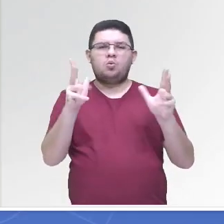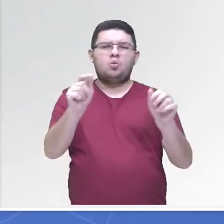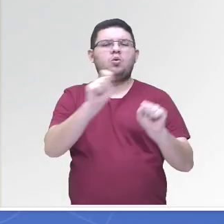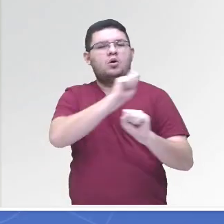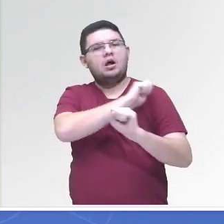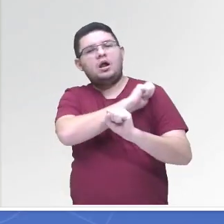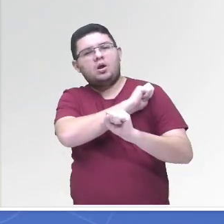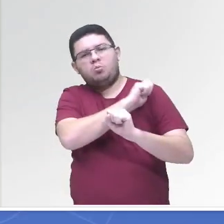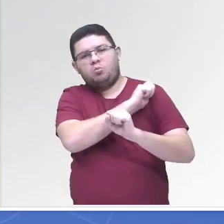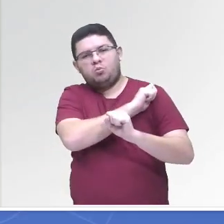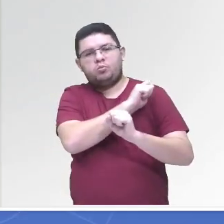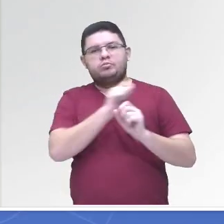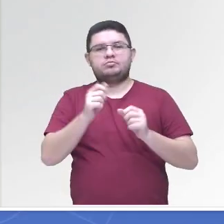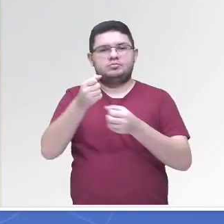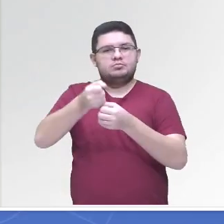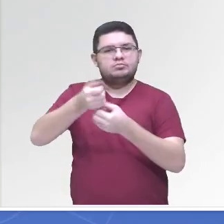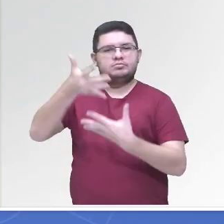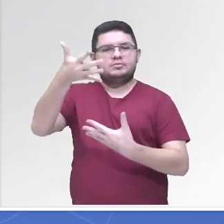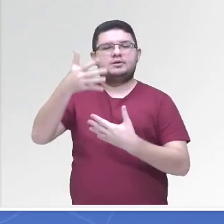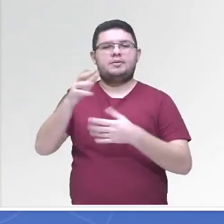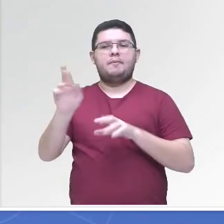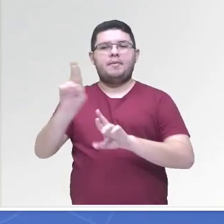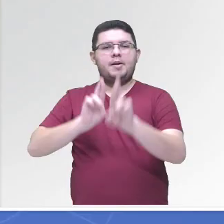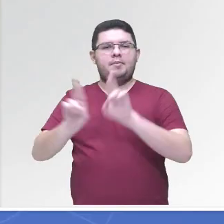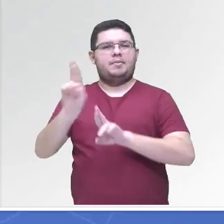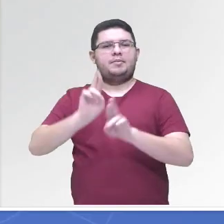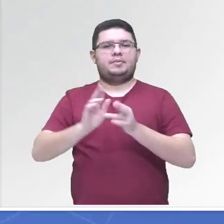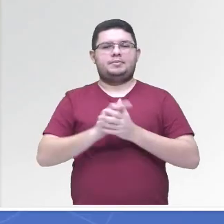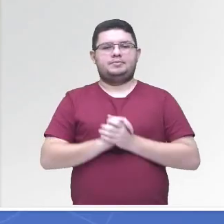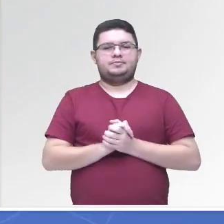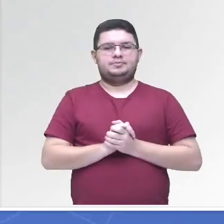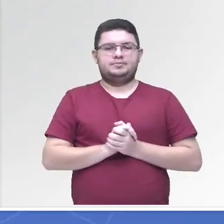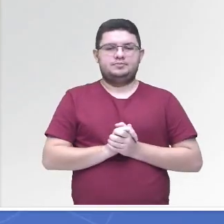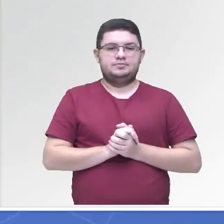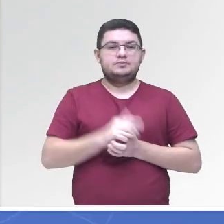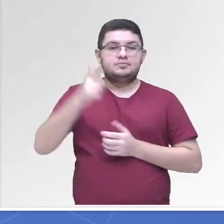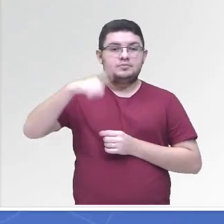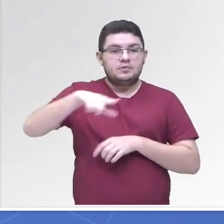no chat. Mais algum aluno?